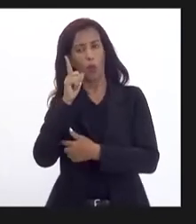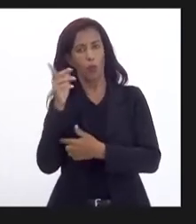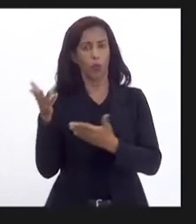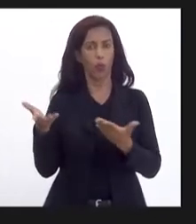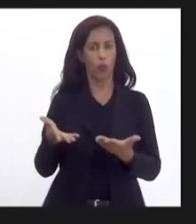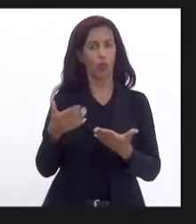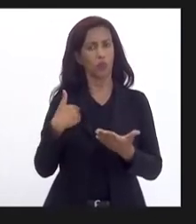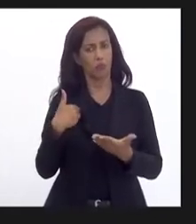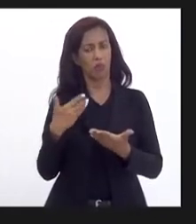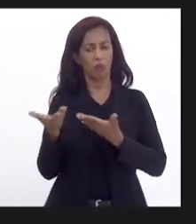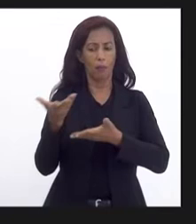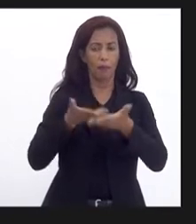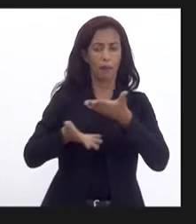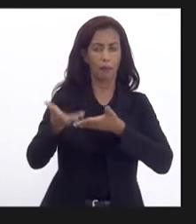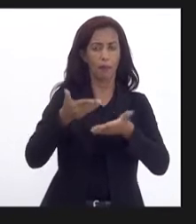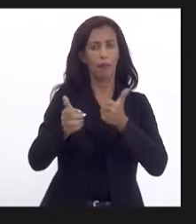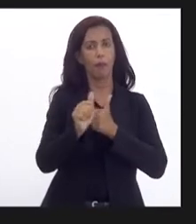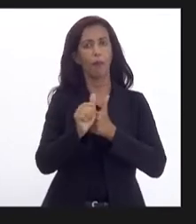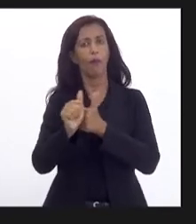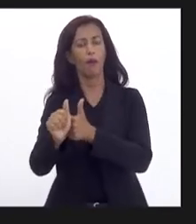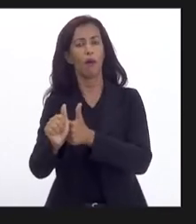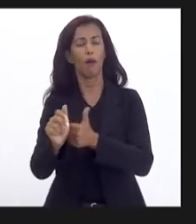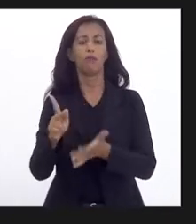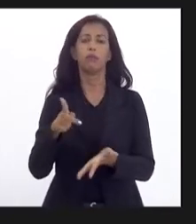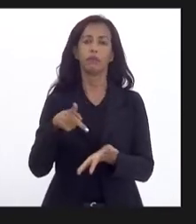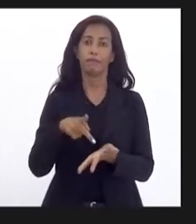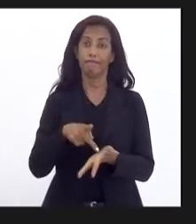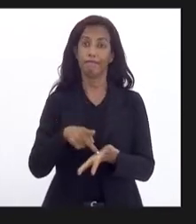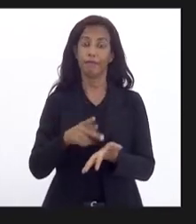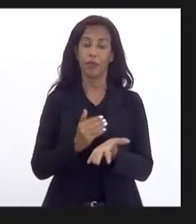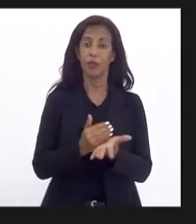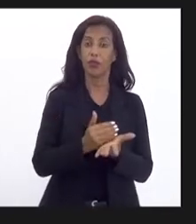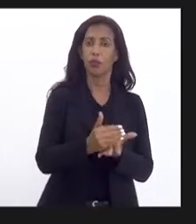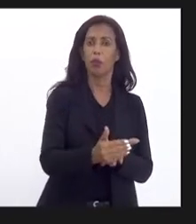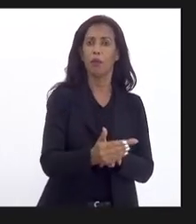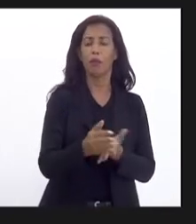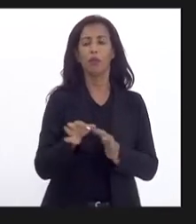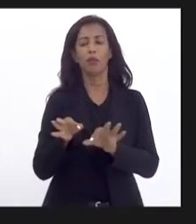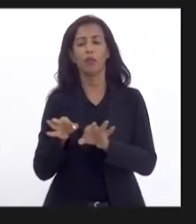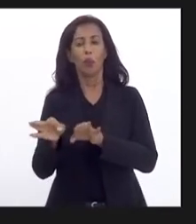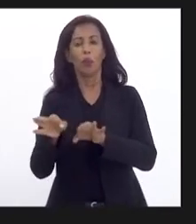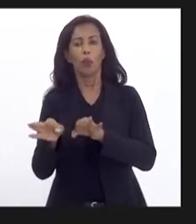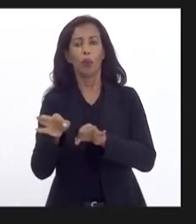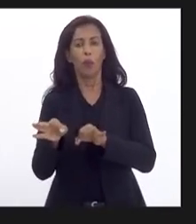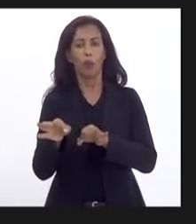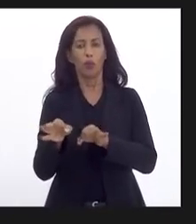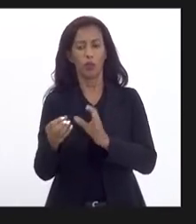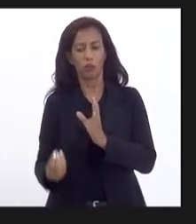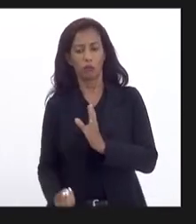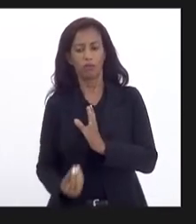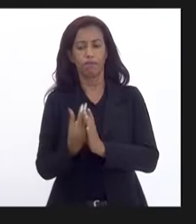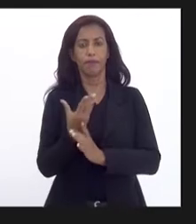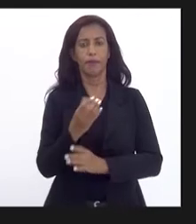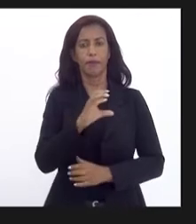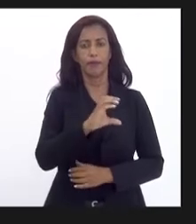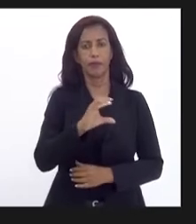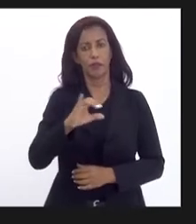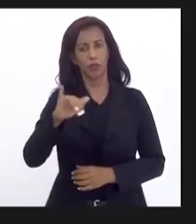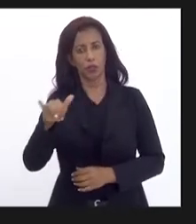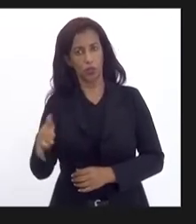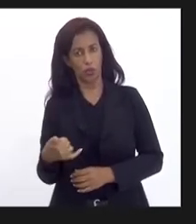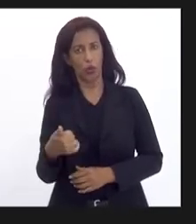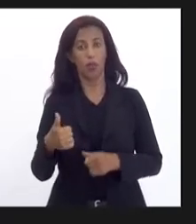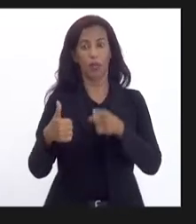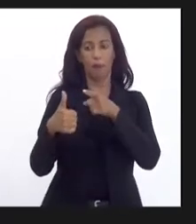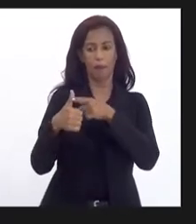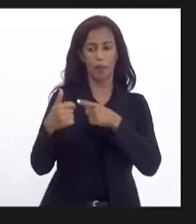aqui, acompanhando. Eu realmente, desde o início, desde que o projeto apareceu na CCJ e fizemos uma